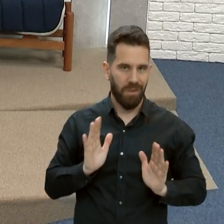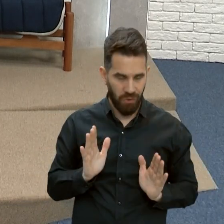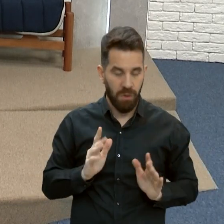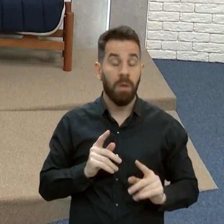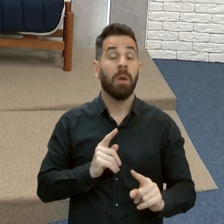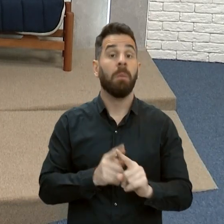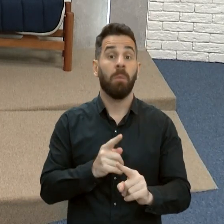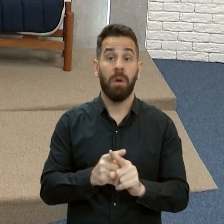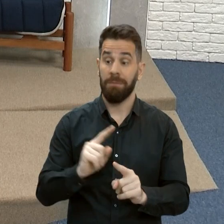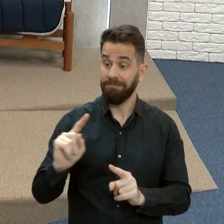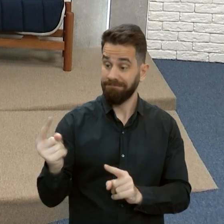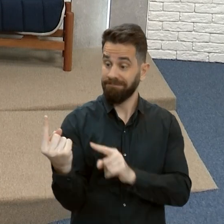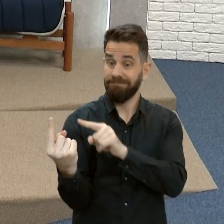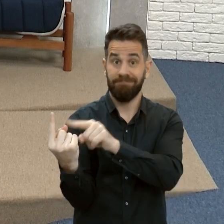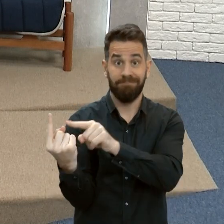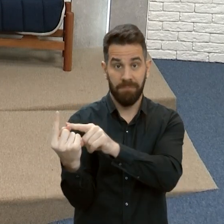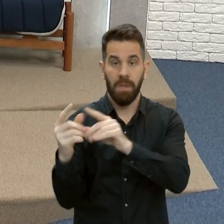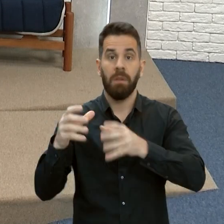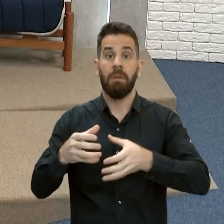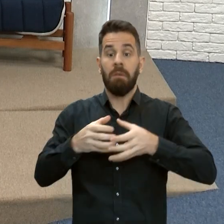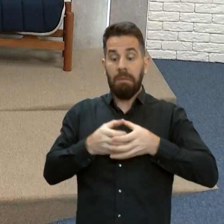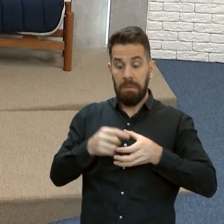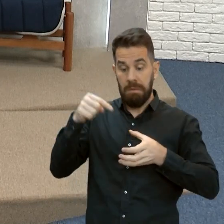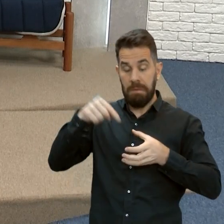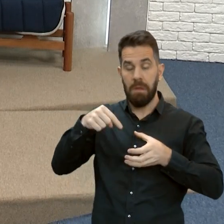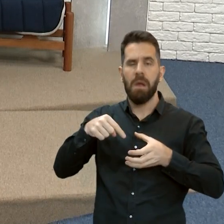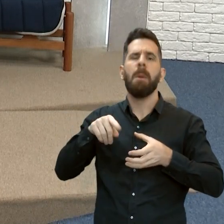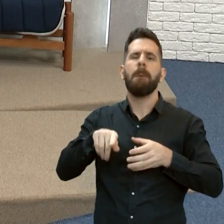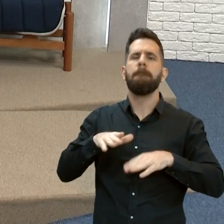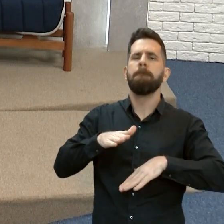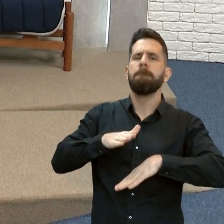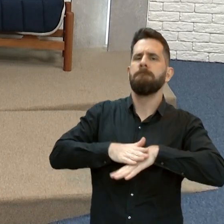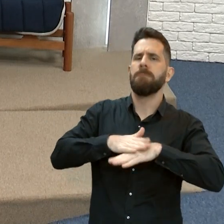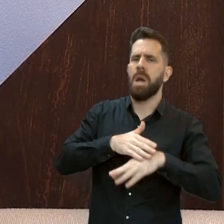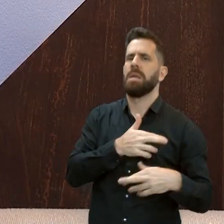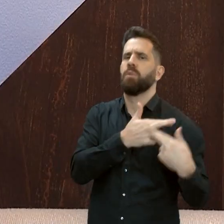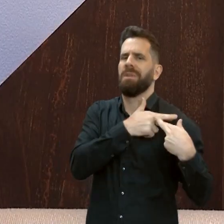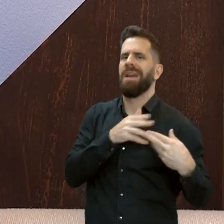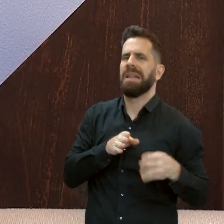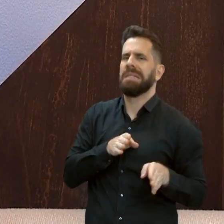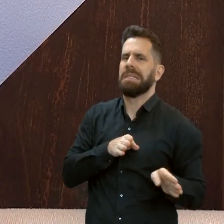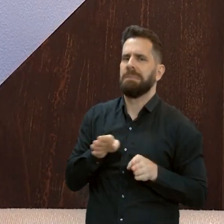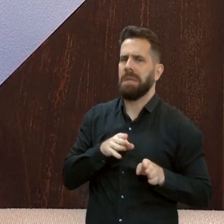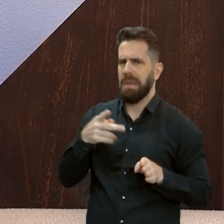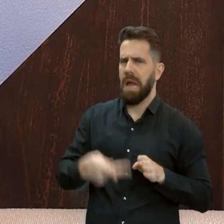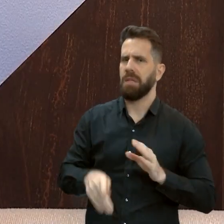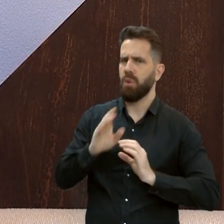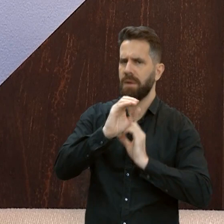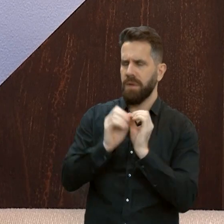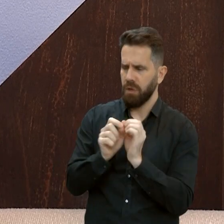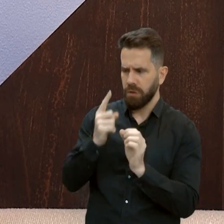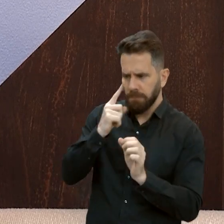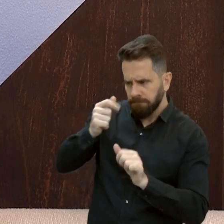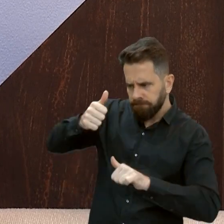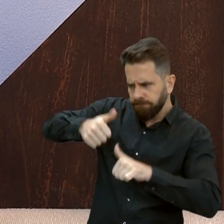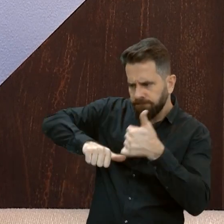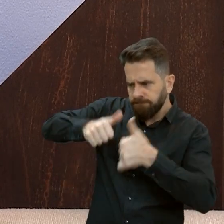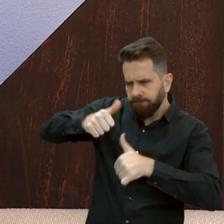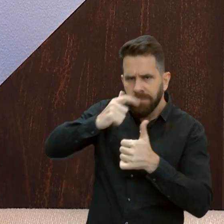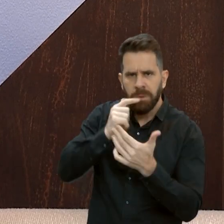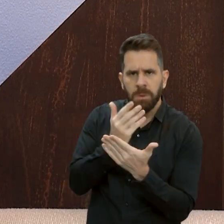feita, né, na diretoria de acessibilidade, no núcleo de acessibilidade, dependendo da necessidade daquele